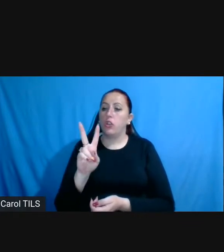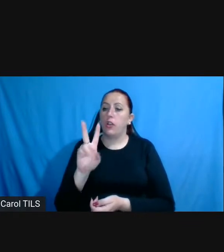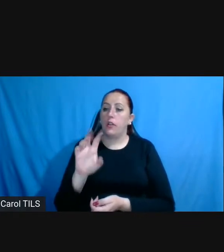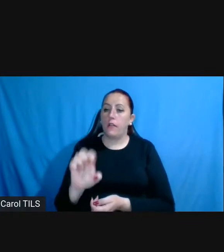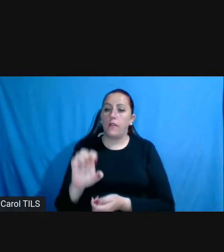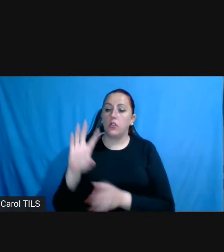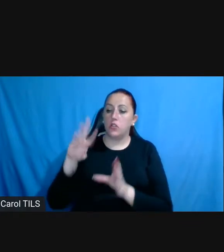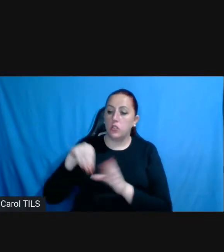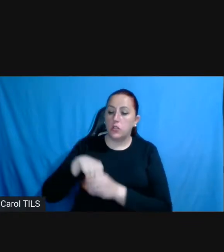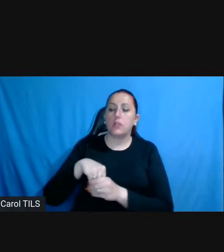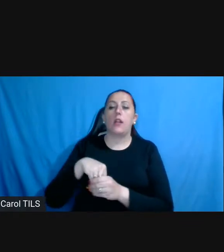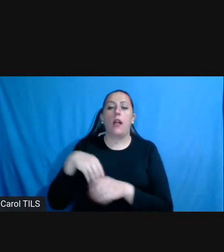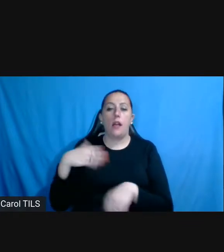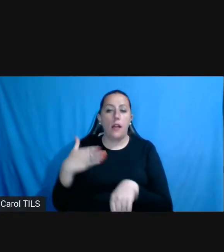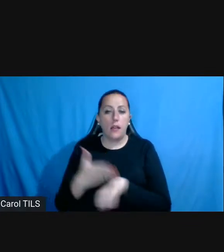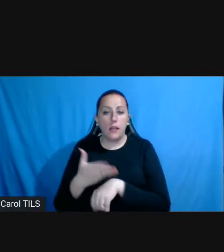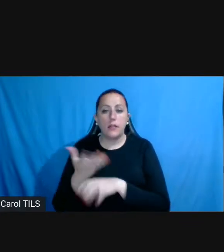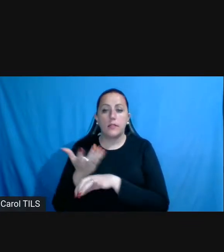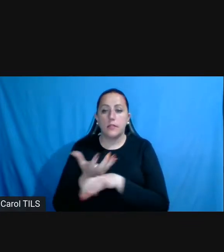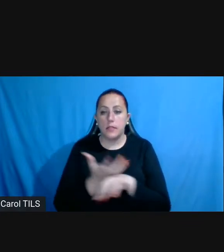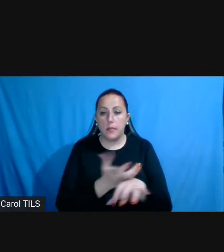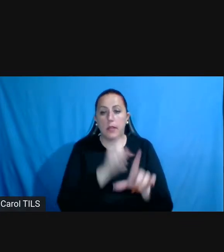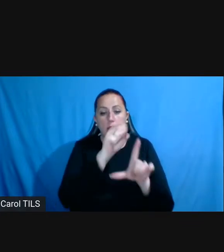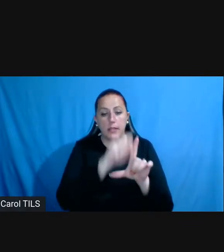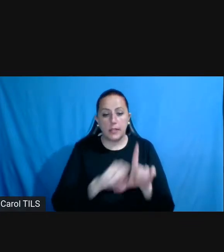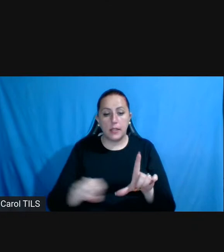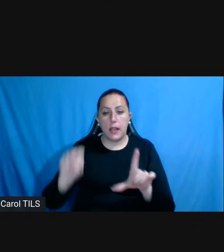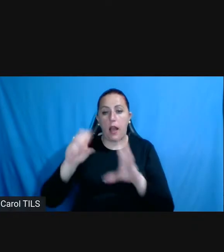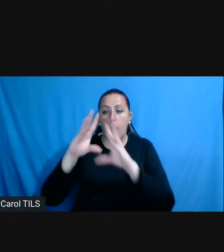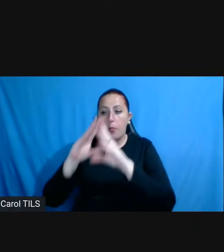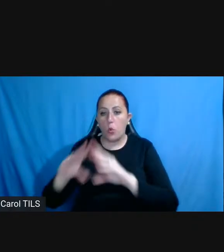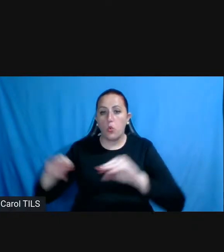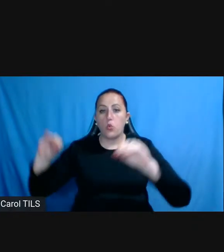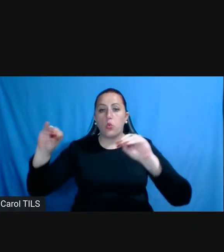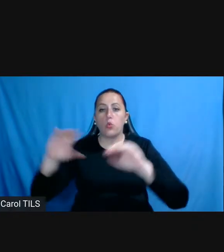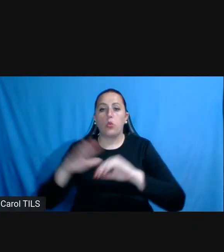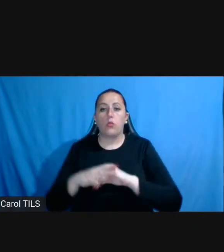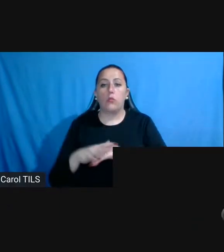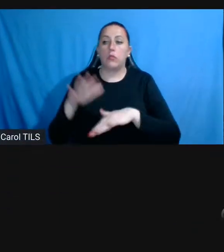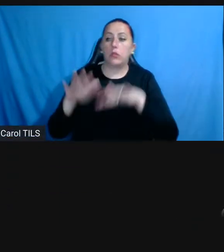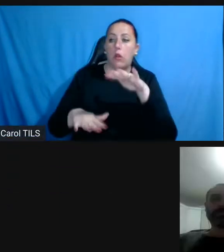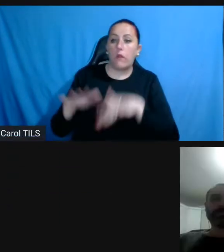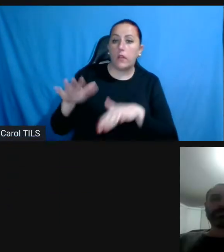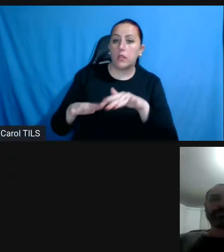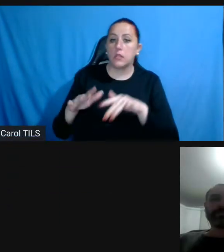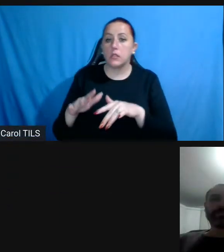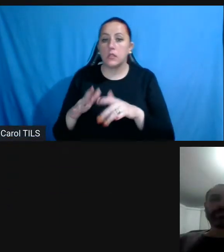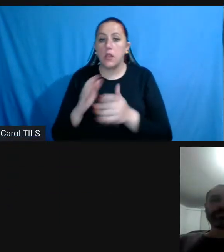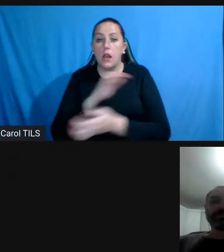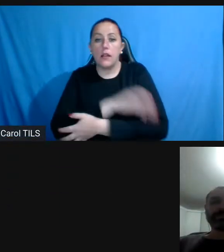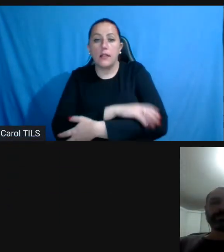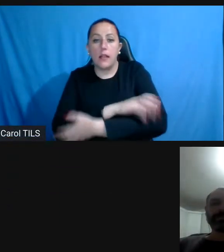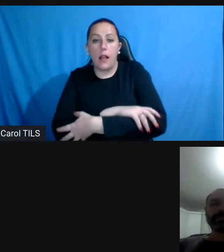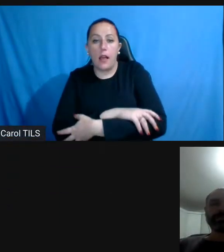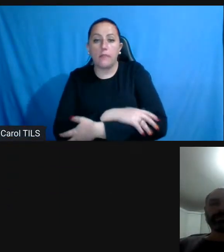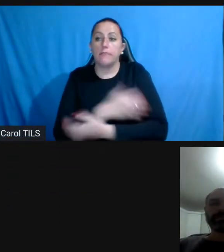Moodle, siga A. Então, não sei se entra o Cassiano, o André. André.